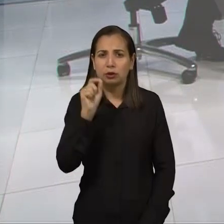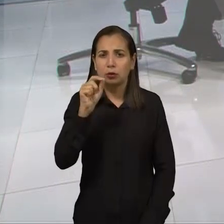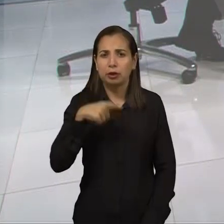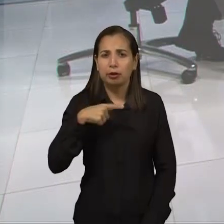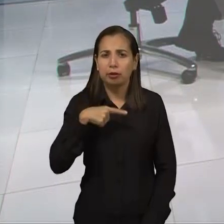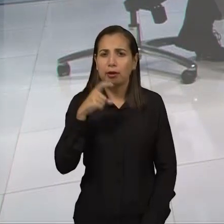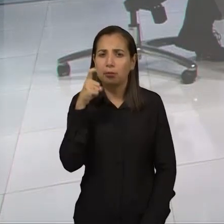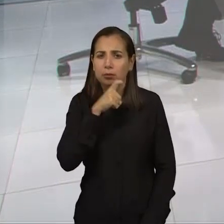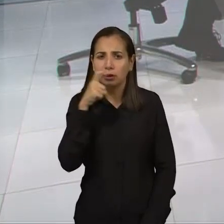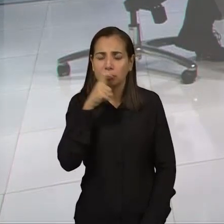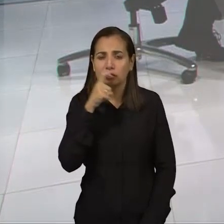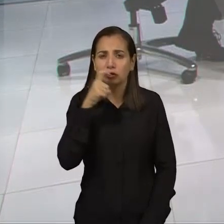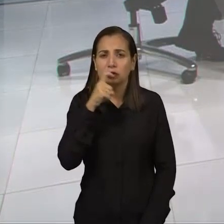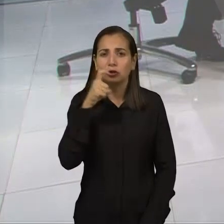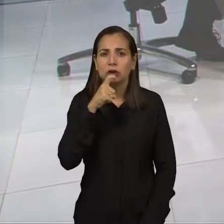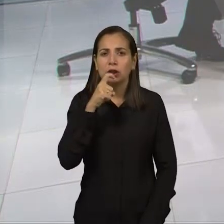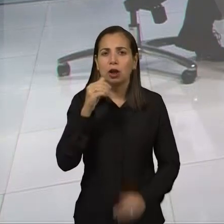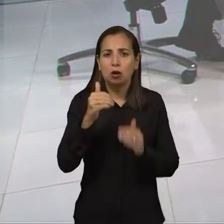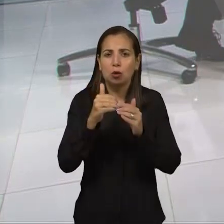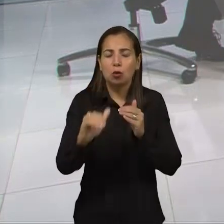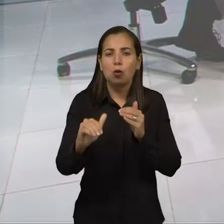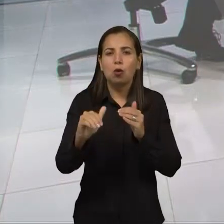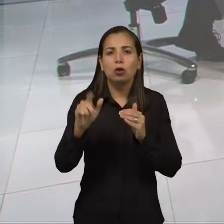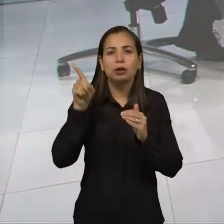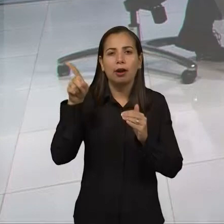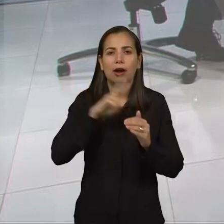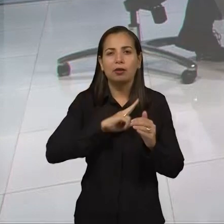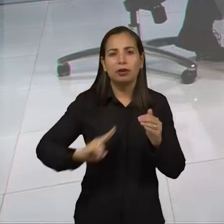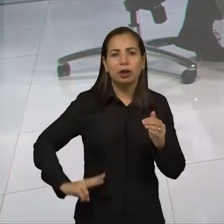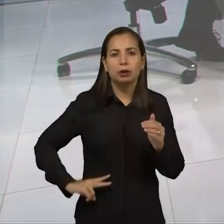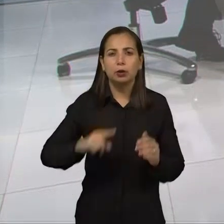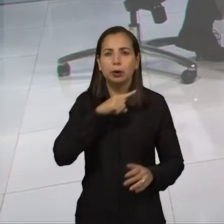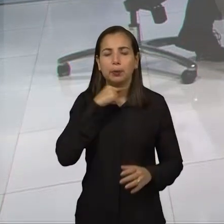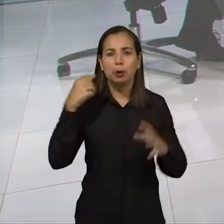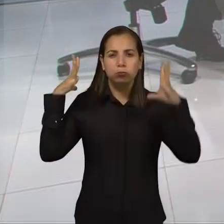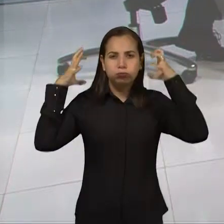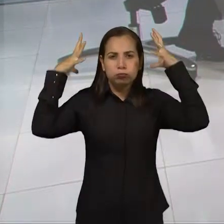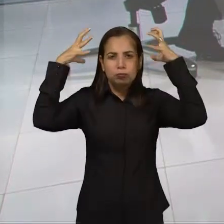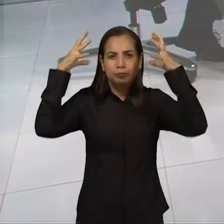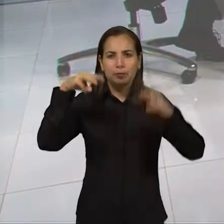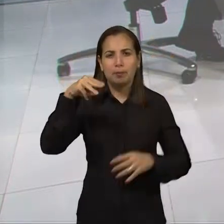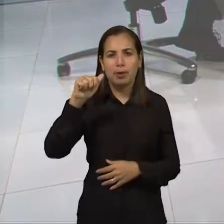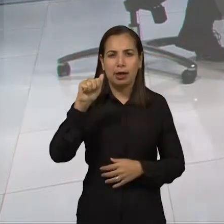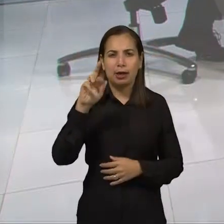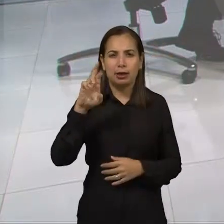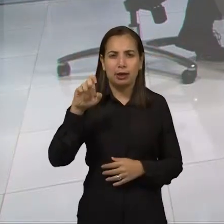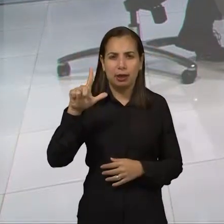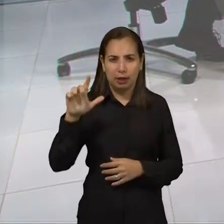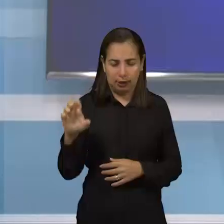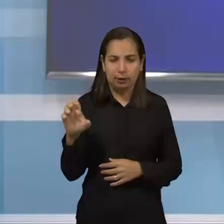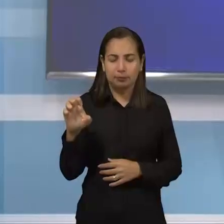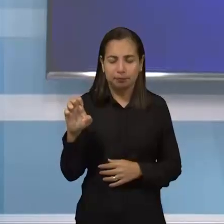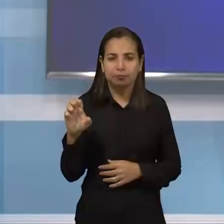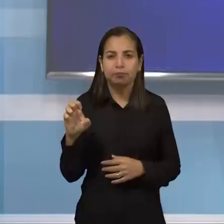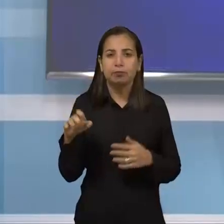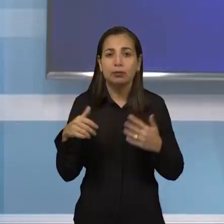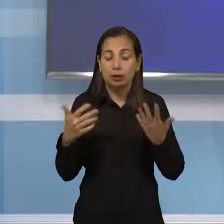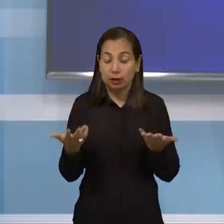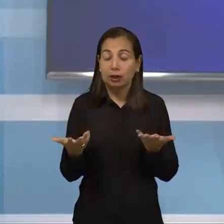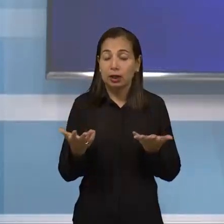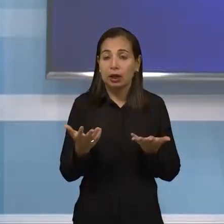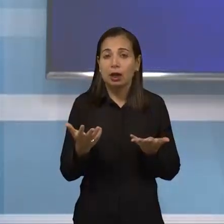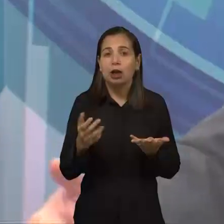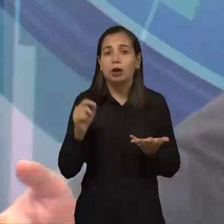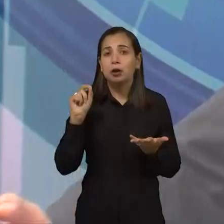mentiras contra a vereadora assassinada. Marielle Franco. Isso. Inclusive os dois feitos por essa desembargadora. Sim, como é que